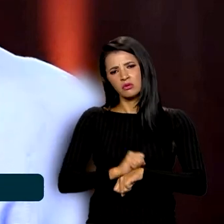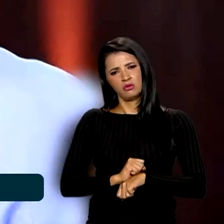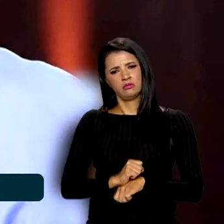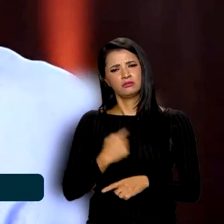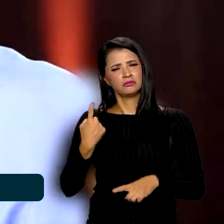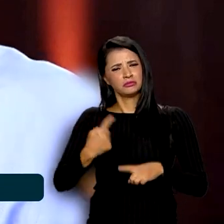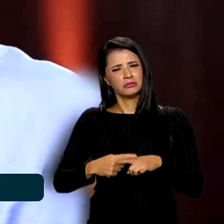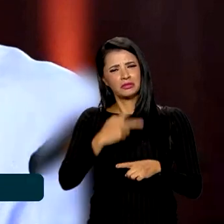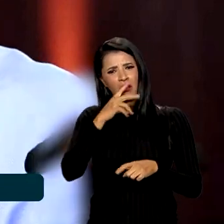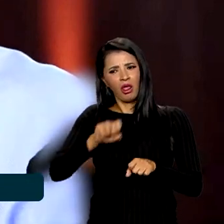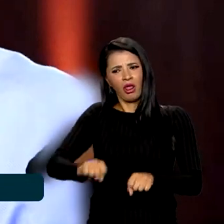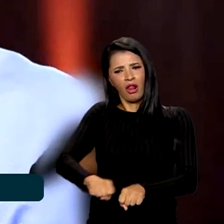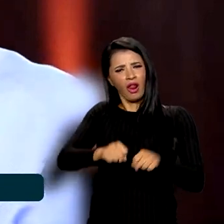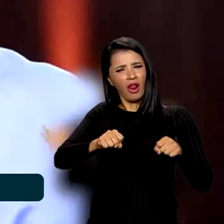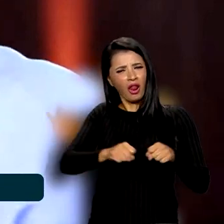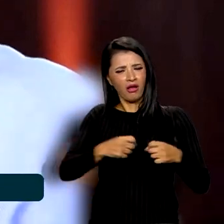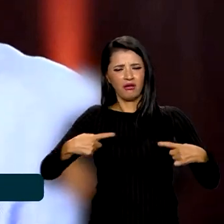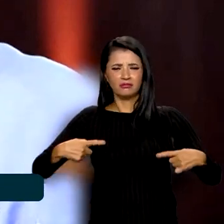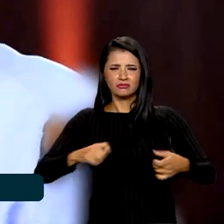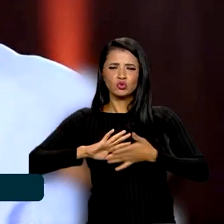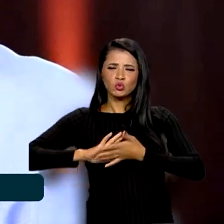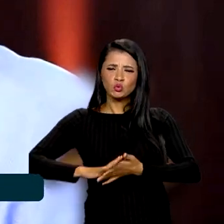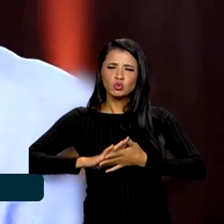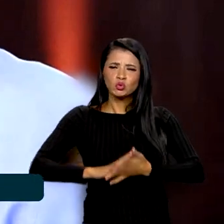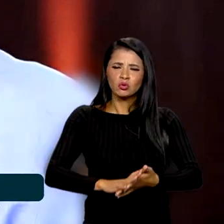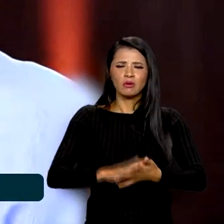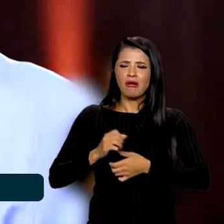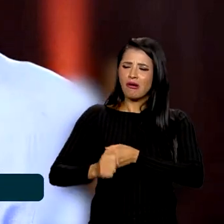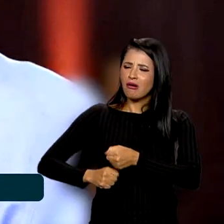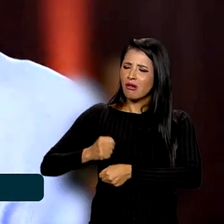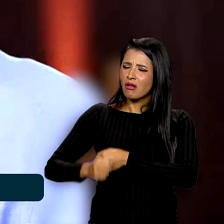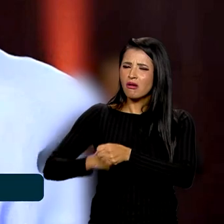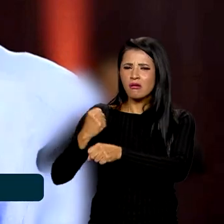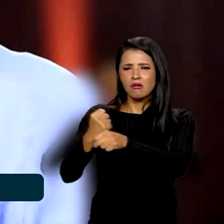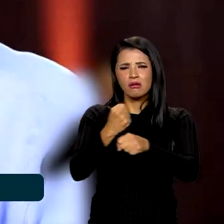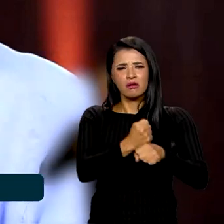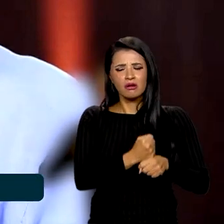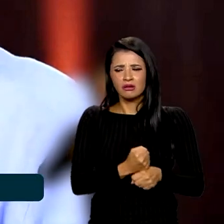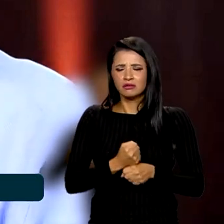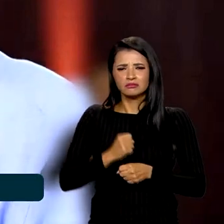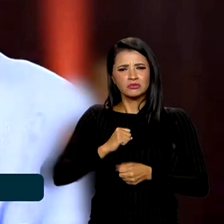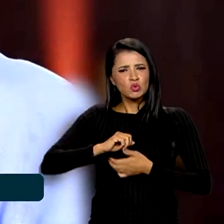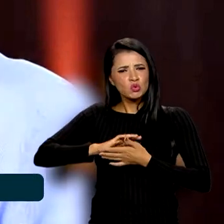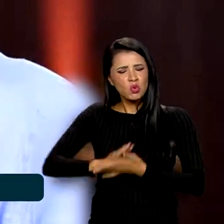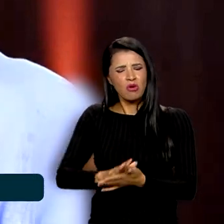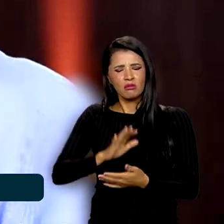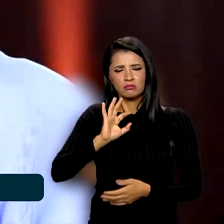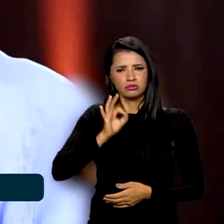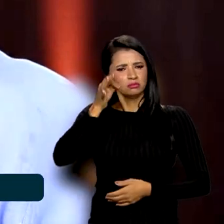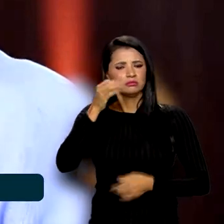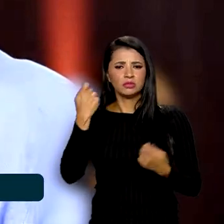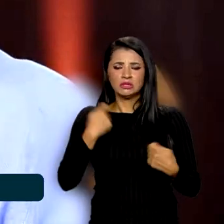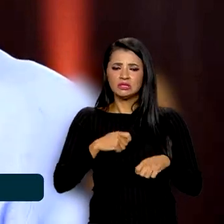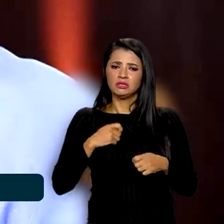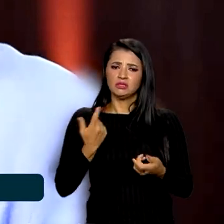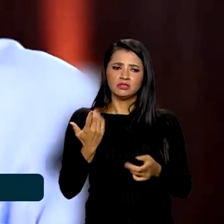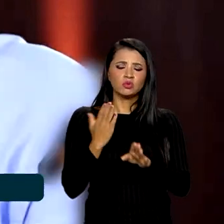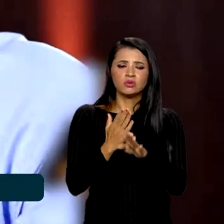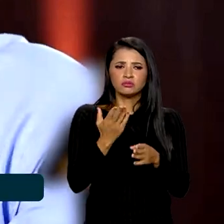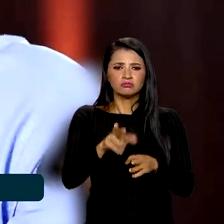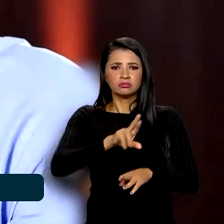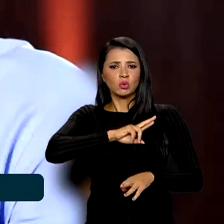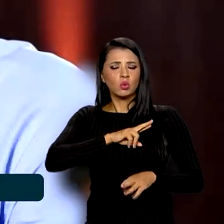seja, uma guerra que só destrói aquilo que demorou anos para ser construído. Então é preciso encontrar um caminho. Qual